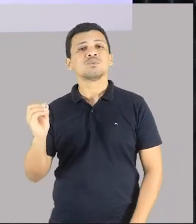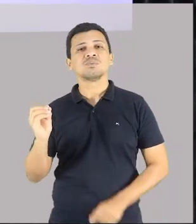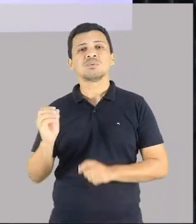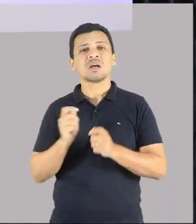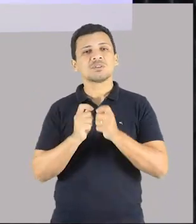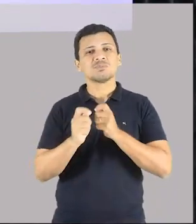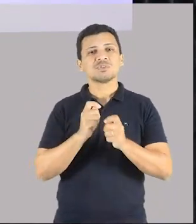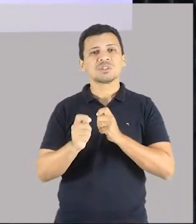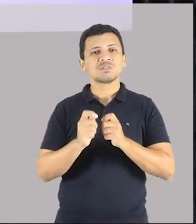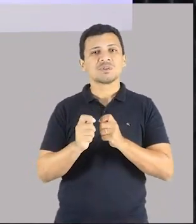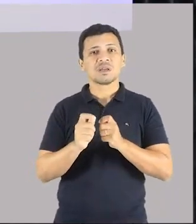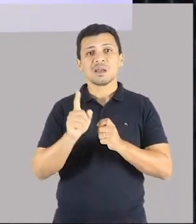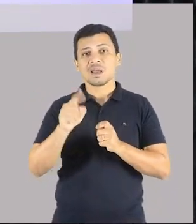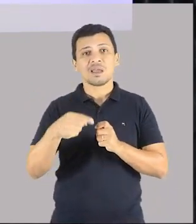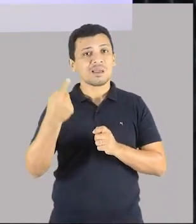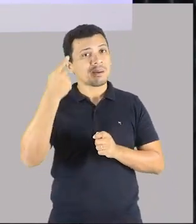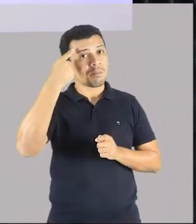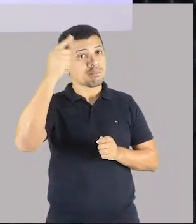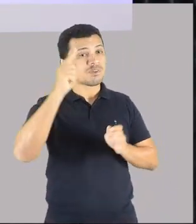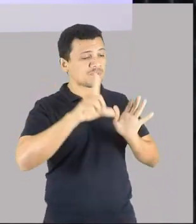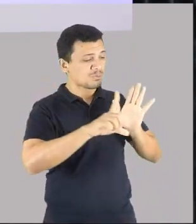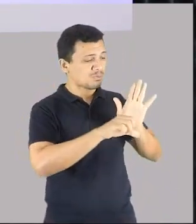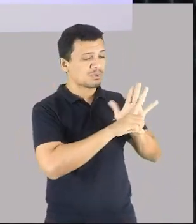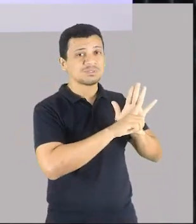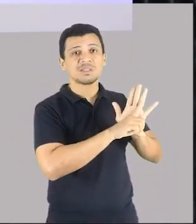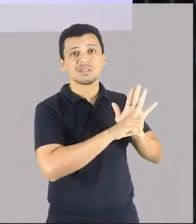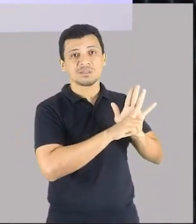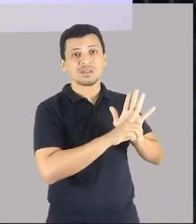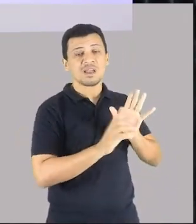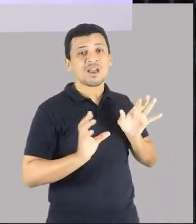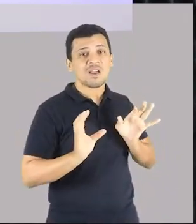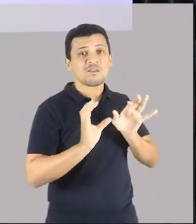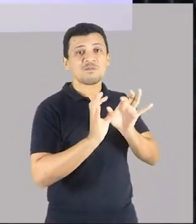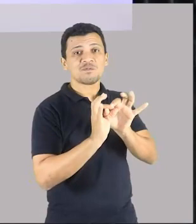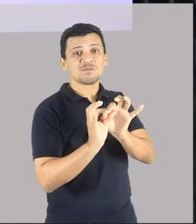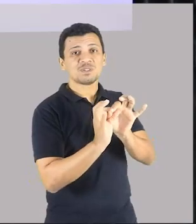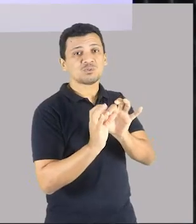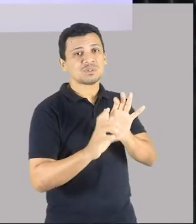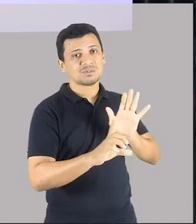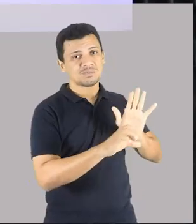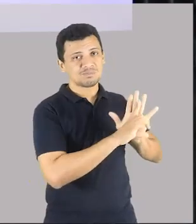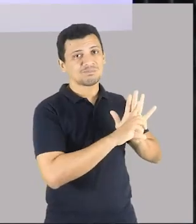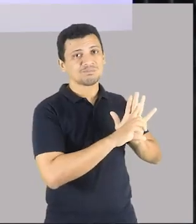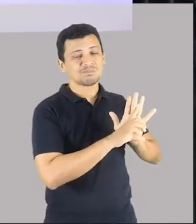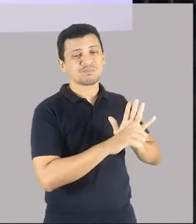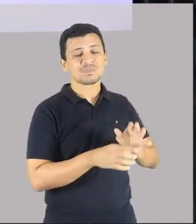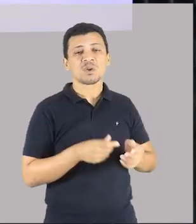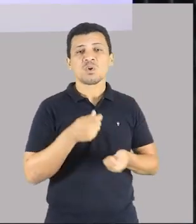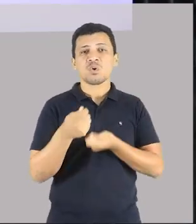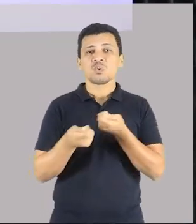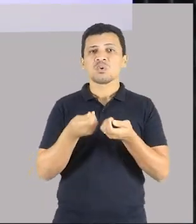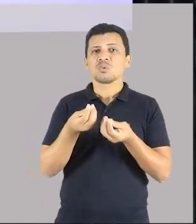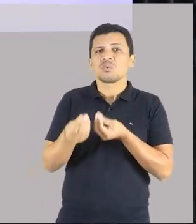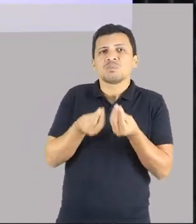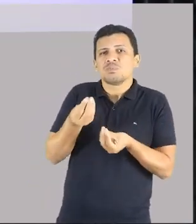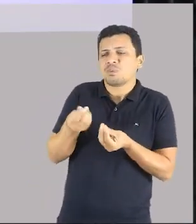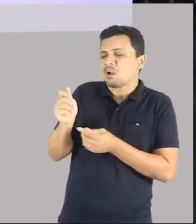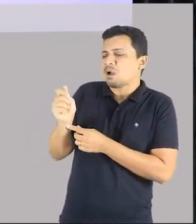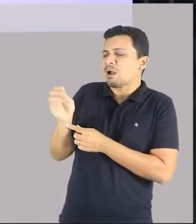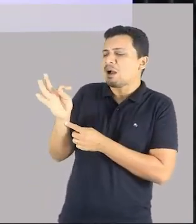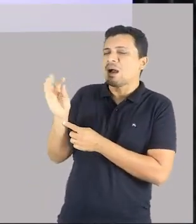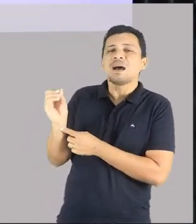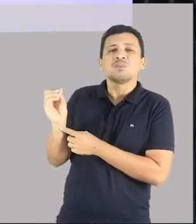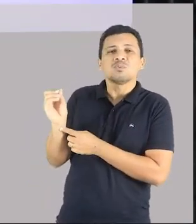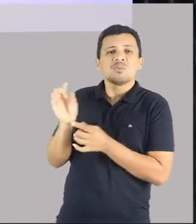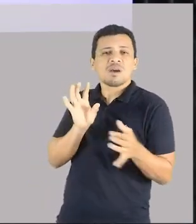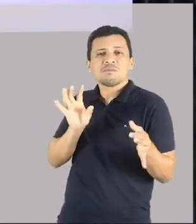será exatamente o que a lei previu, portanto, será vinculado à lei. Veja só, um ato vinculado, ele é vinculado, ele possui